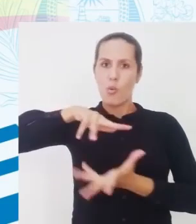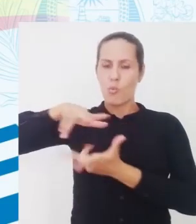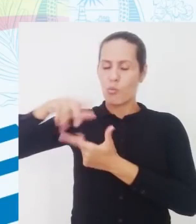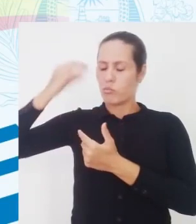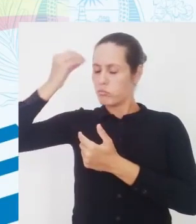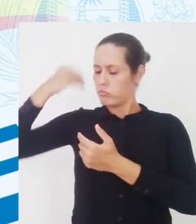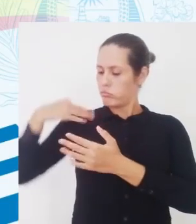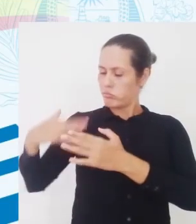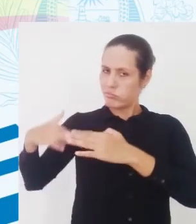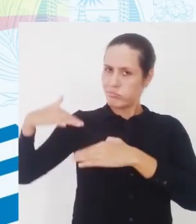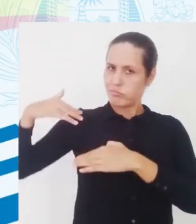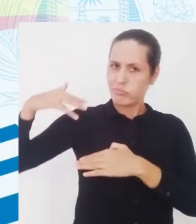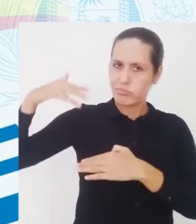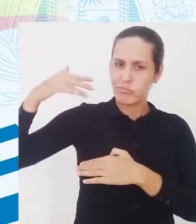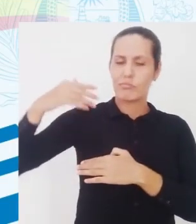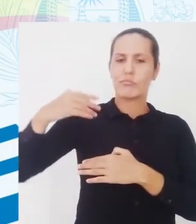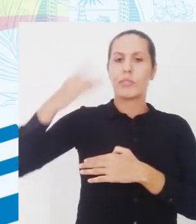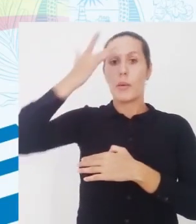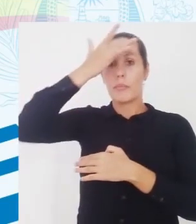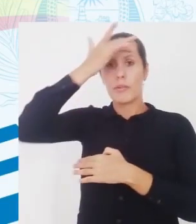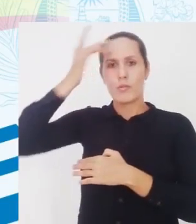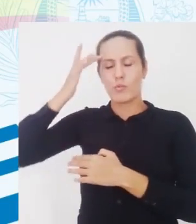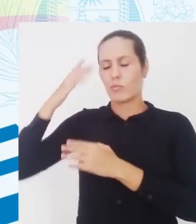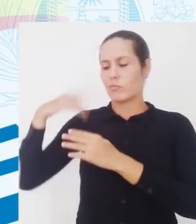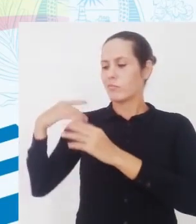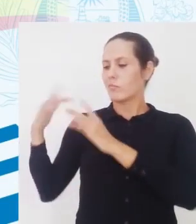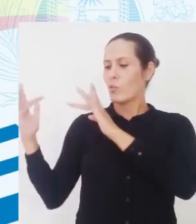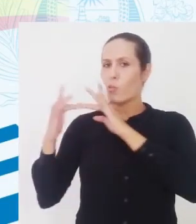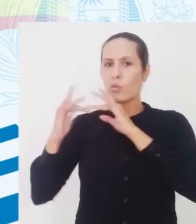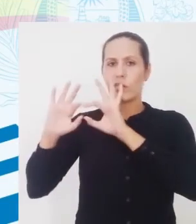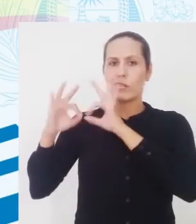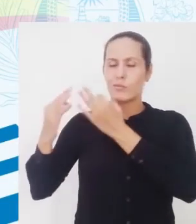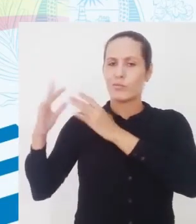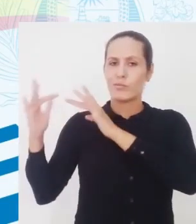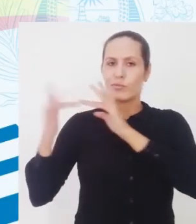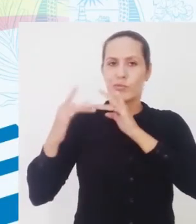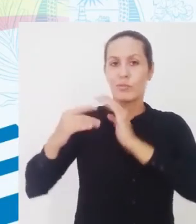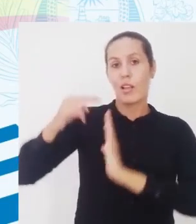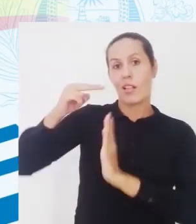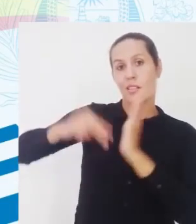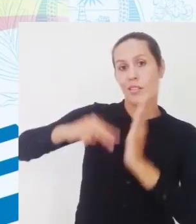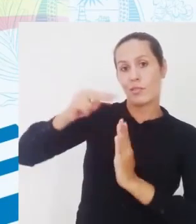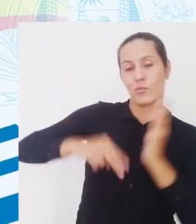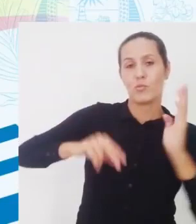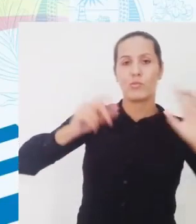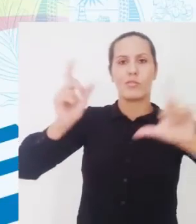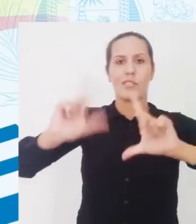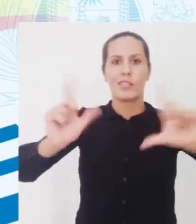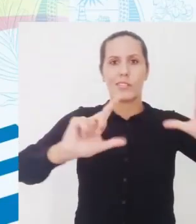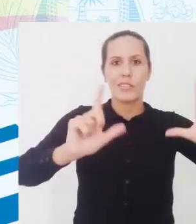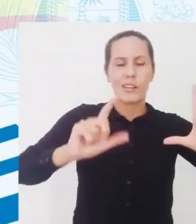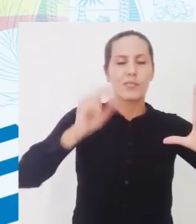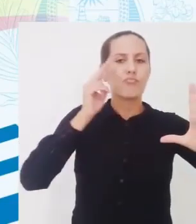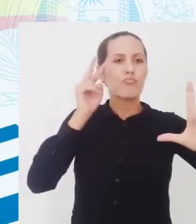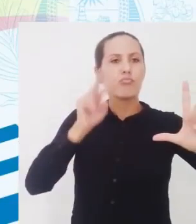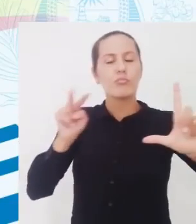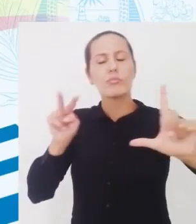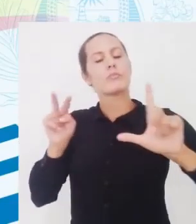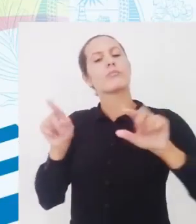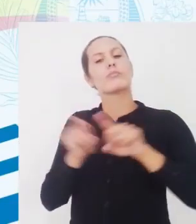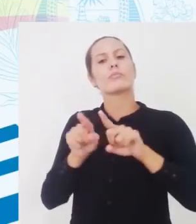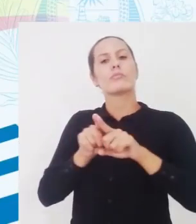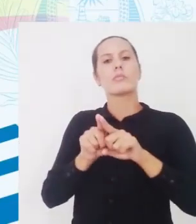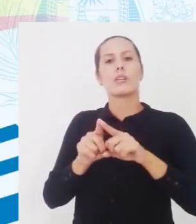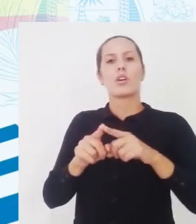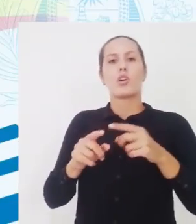faciais ajudam muito você a convencer. Como a gente já falou bastante, a gente vai fazer um resumo do que já foi dito até aqui,